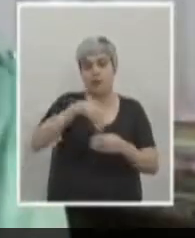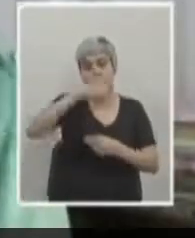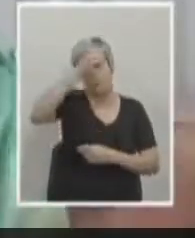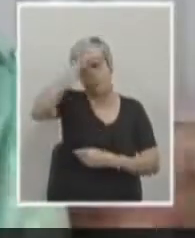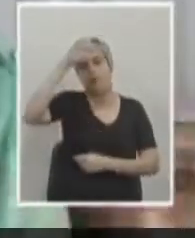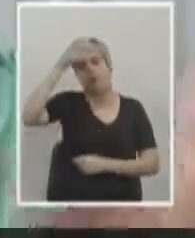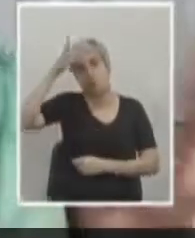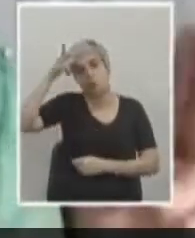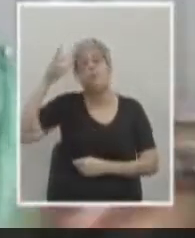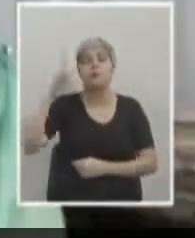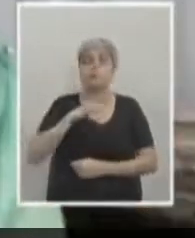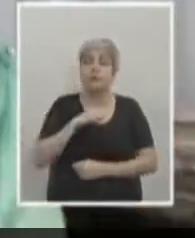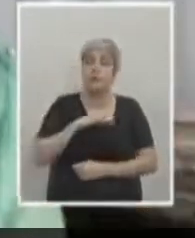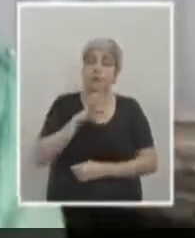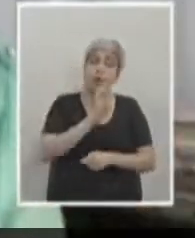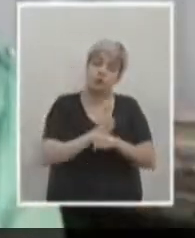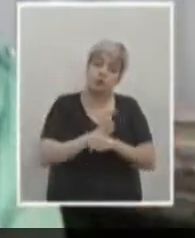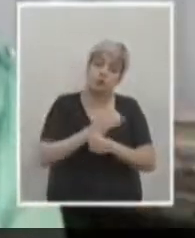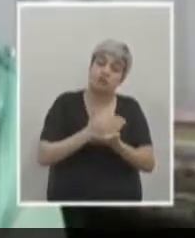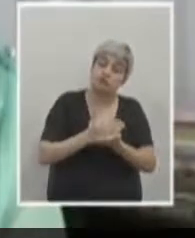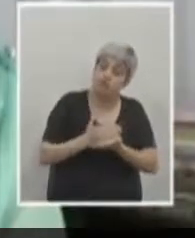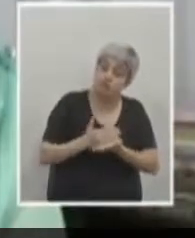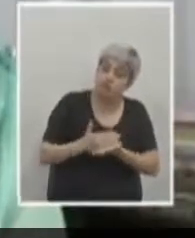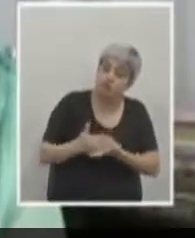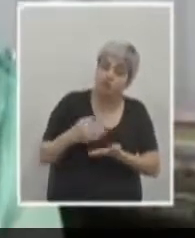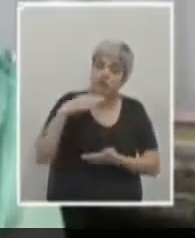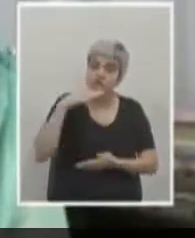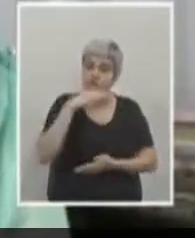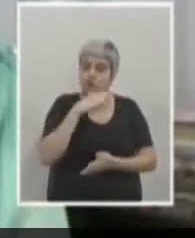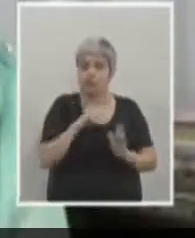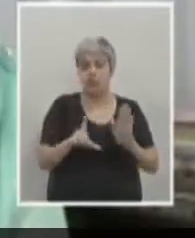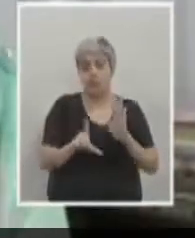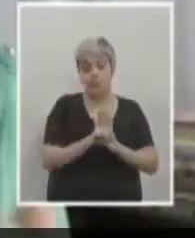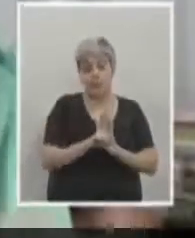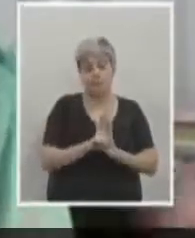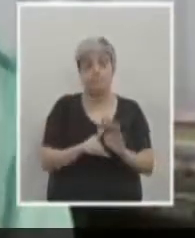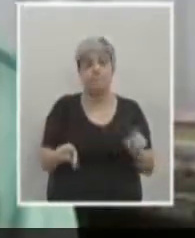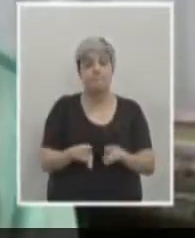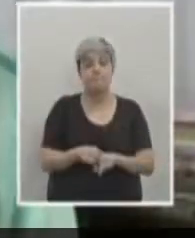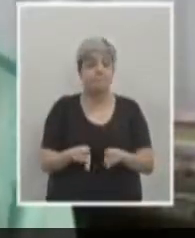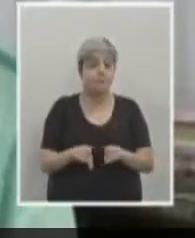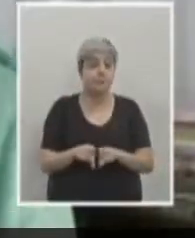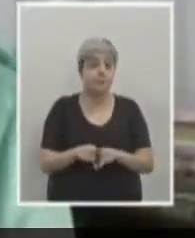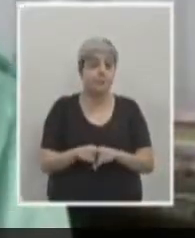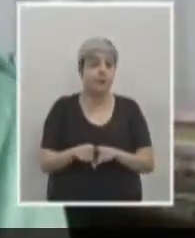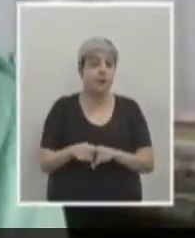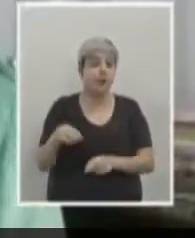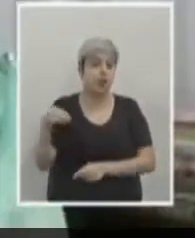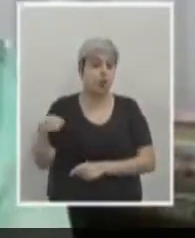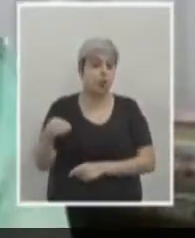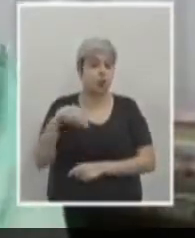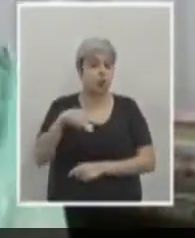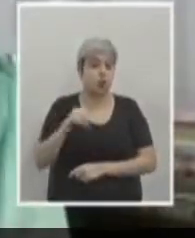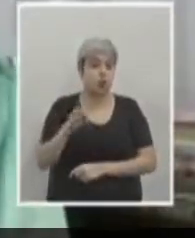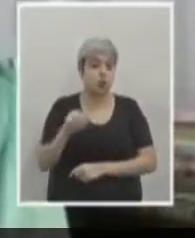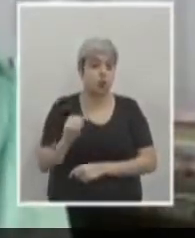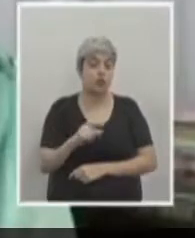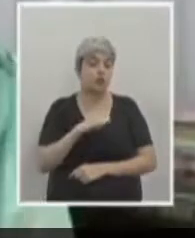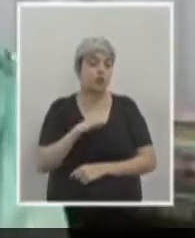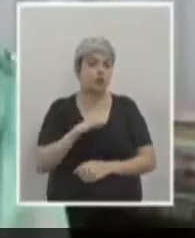ano reconheceu um pouquinho essa lei, e que a nota técnica ela seja revogada de uma vez por todas